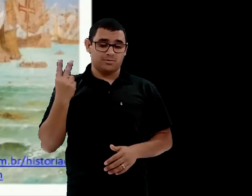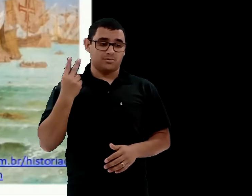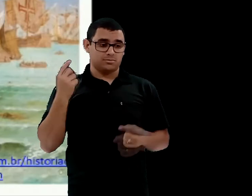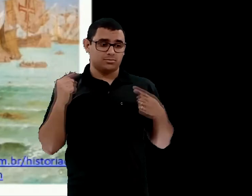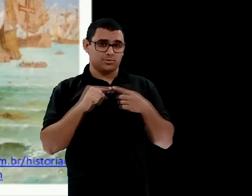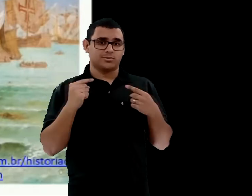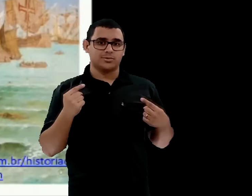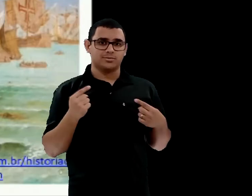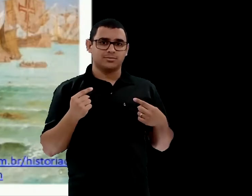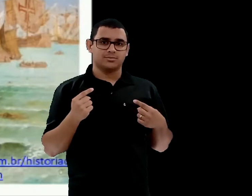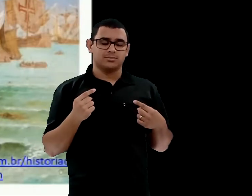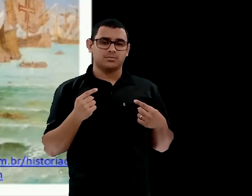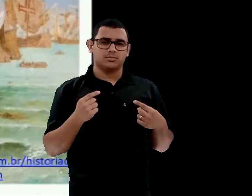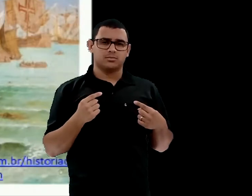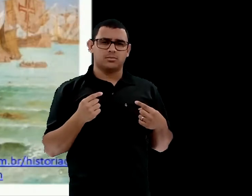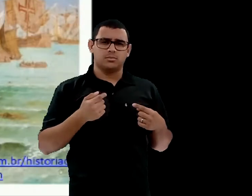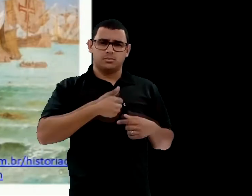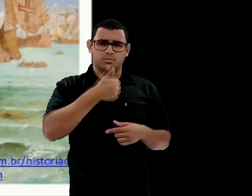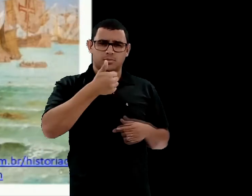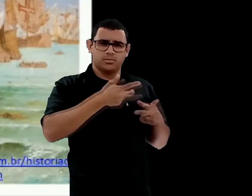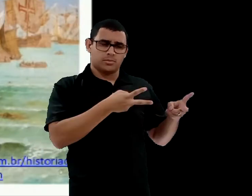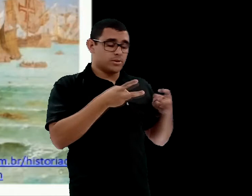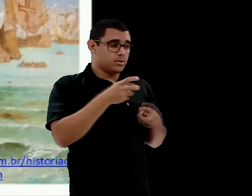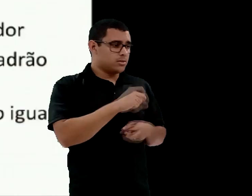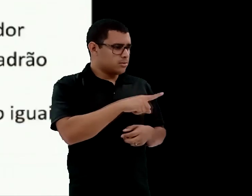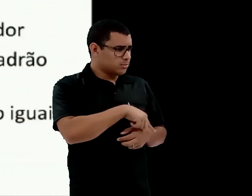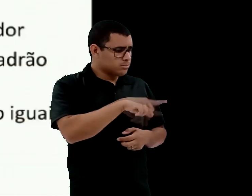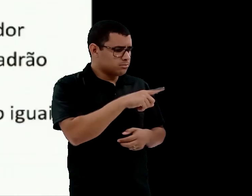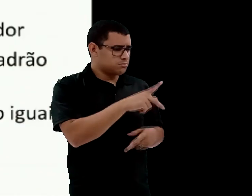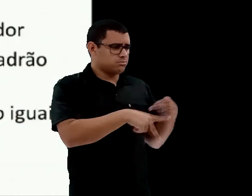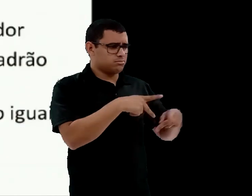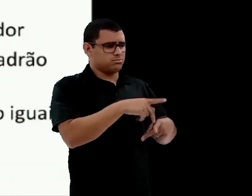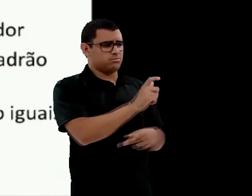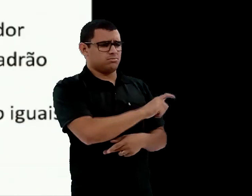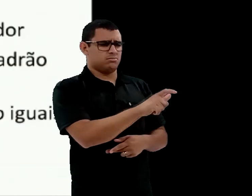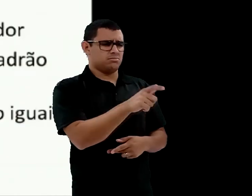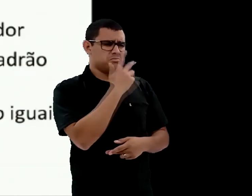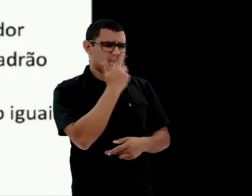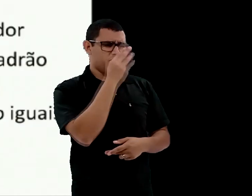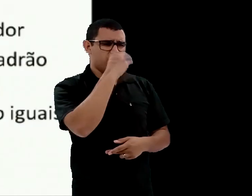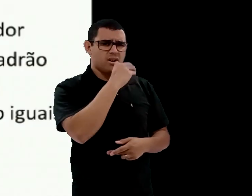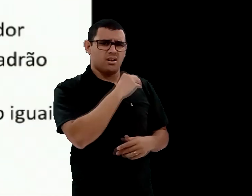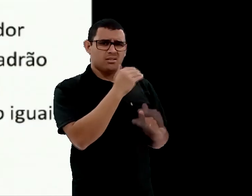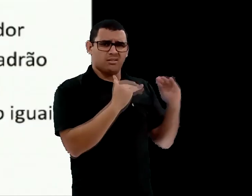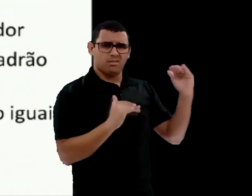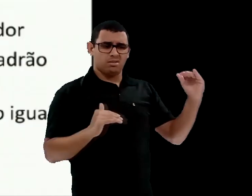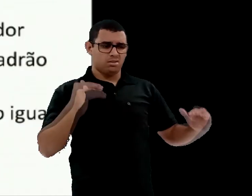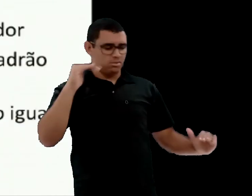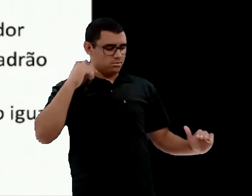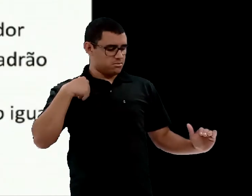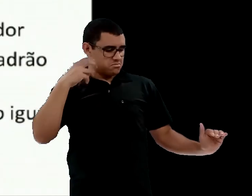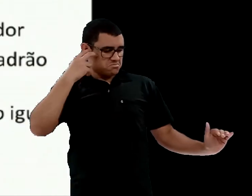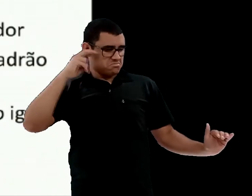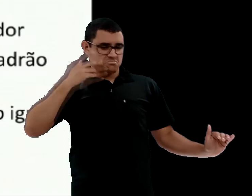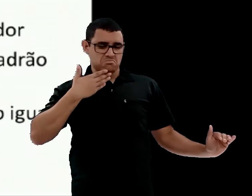seus valores. Então, a primeira percepção que os europeus têm é de uma cultura inferior. Eles